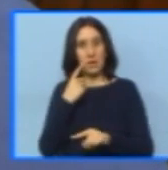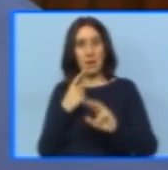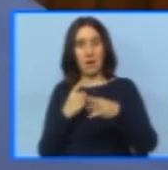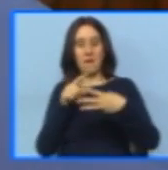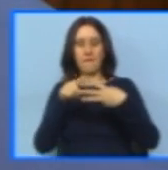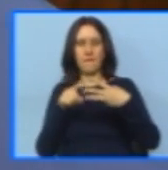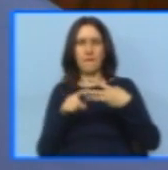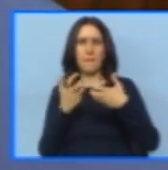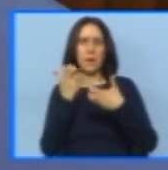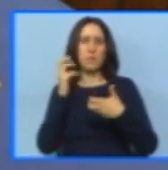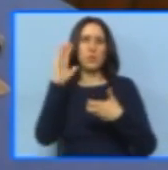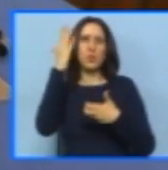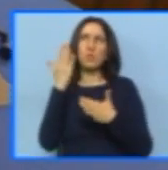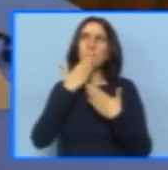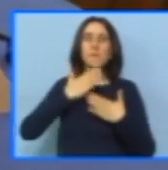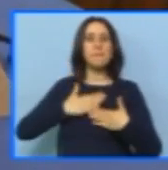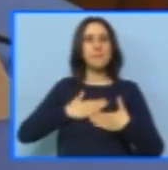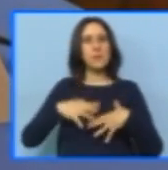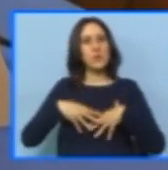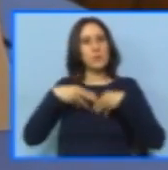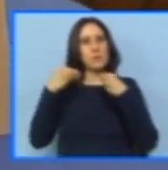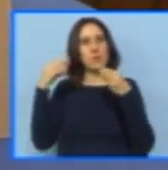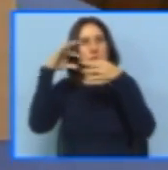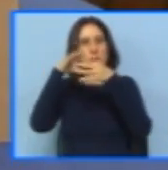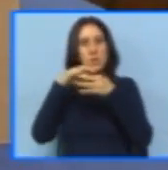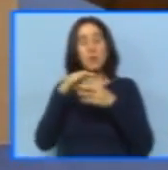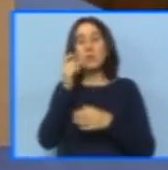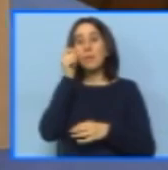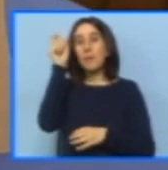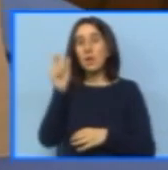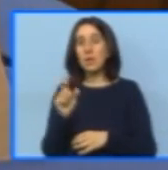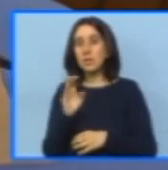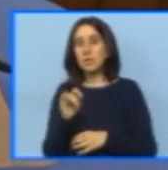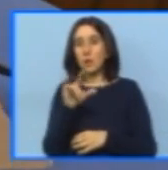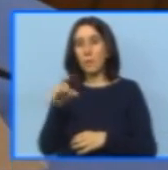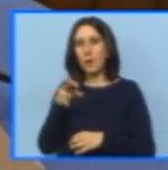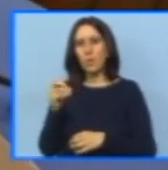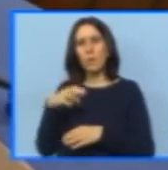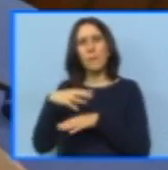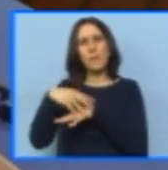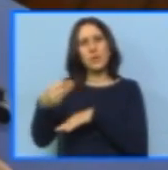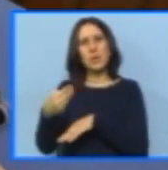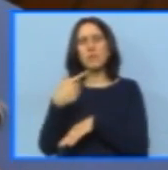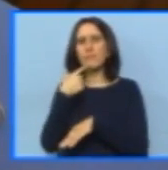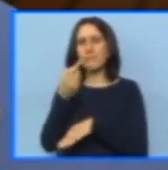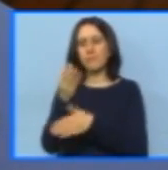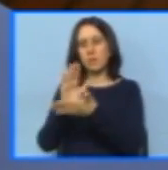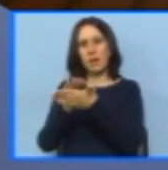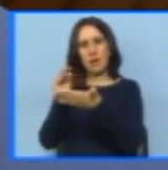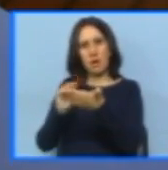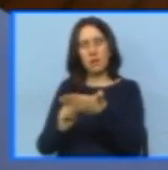frutos, ou dons, como quisermos, do Espírito Santo, até nomeados por São Paulo, depois mais tarde, numa carta aos Gálatas: a